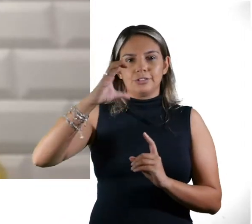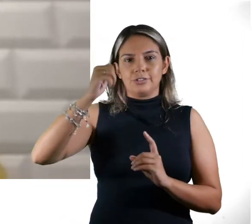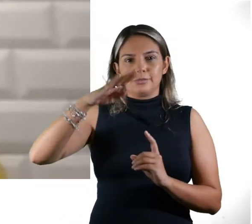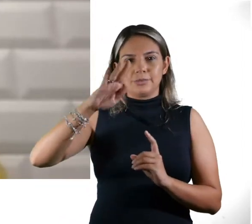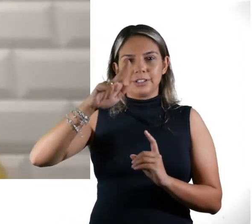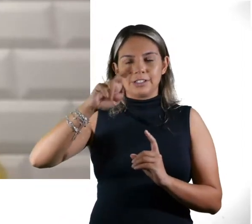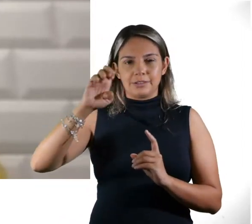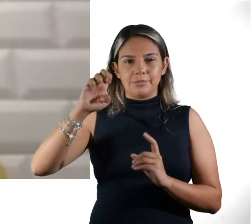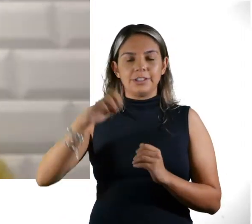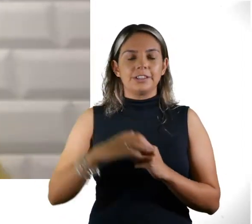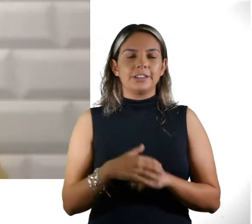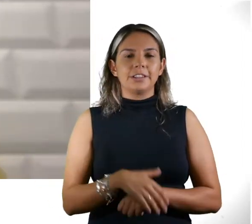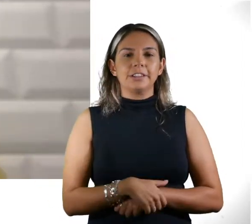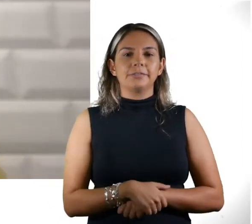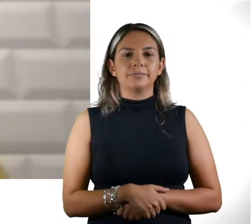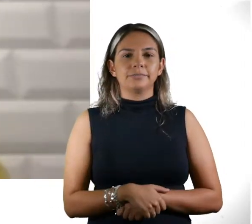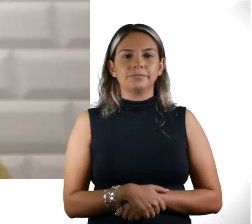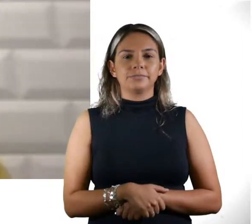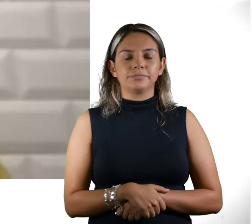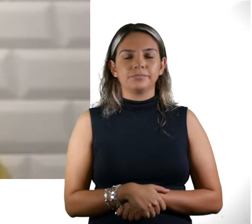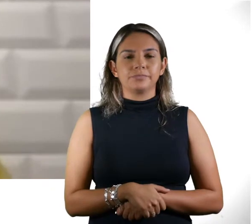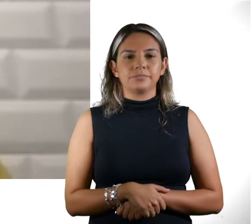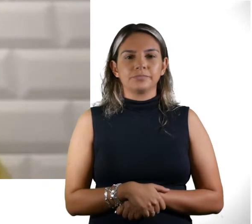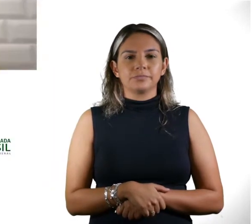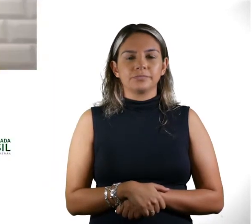Estou do ano,